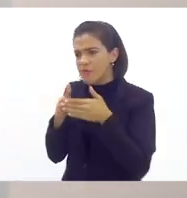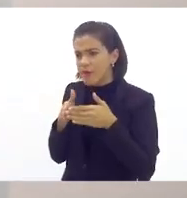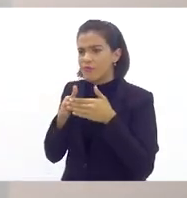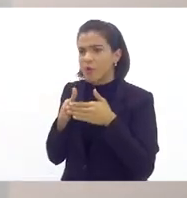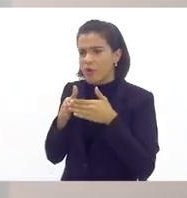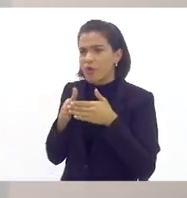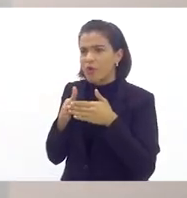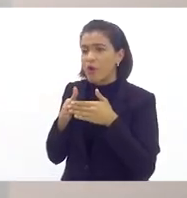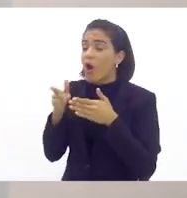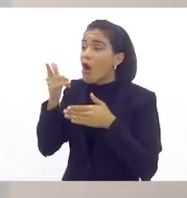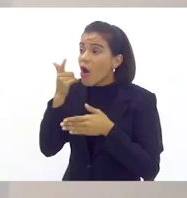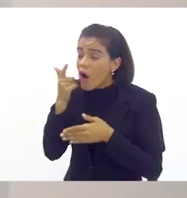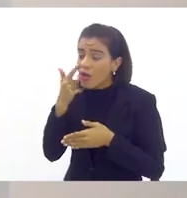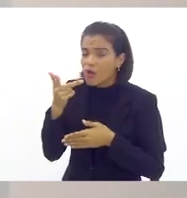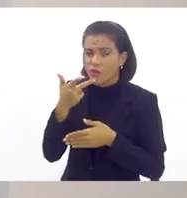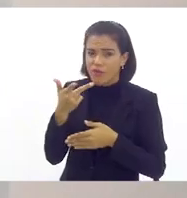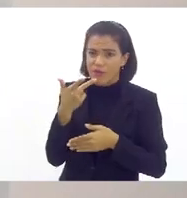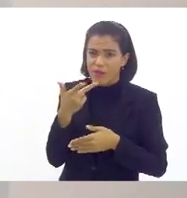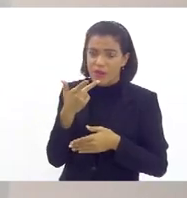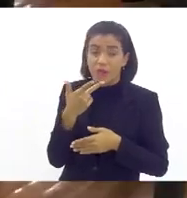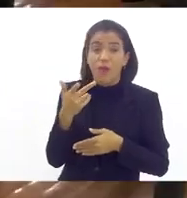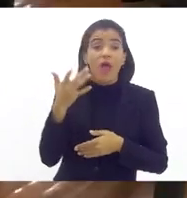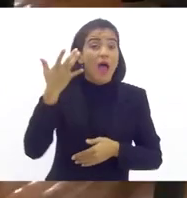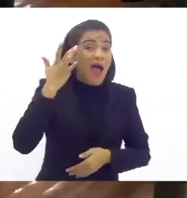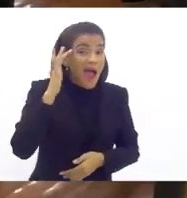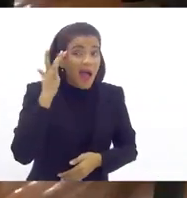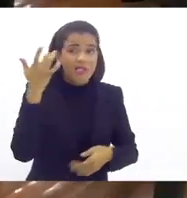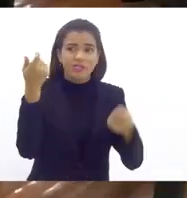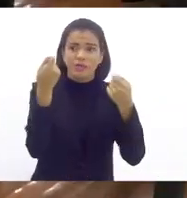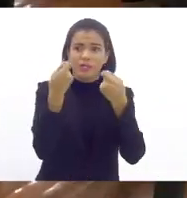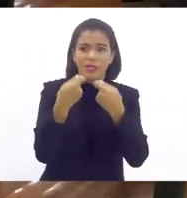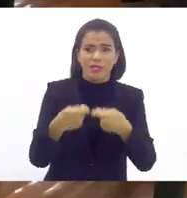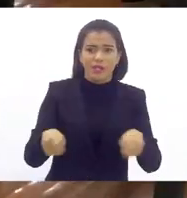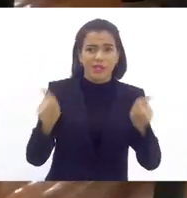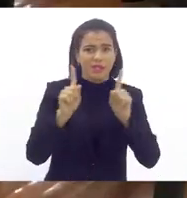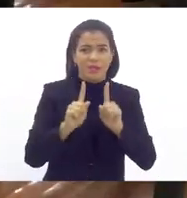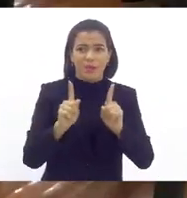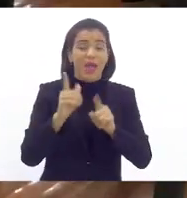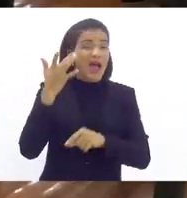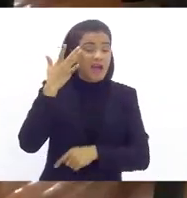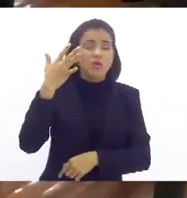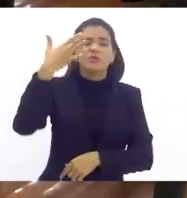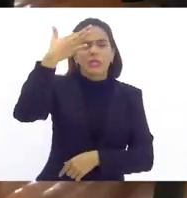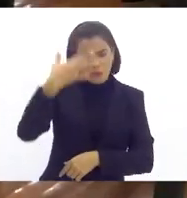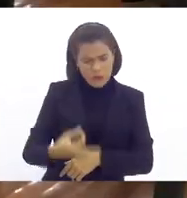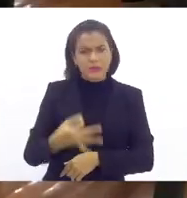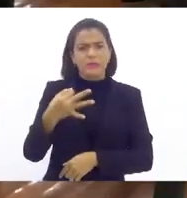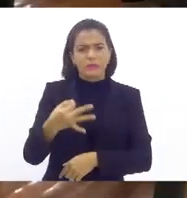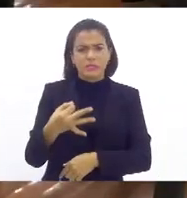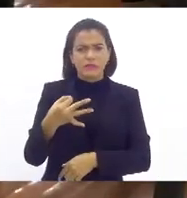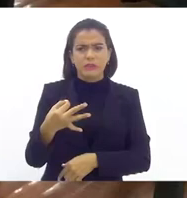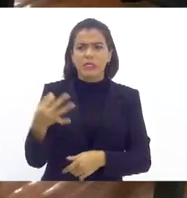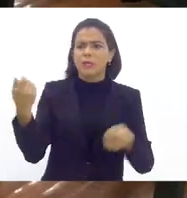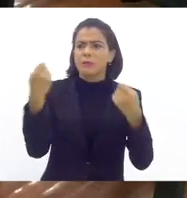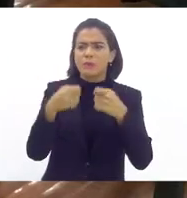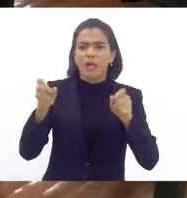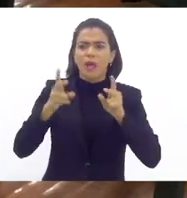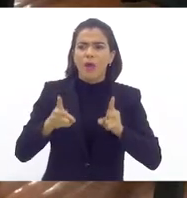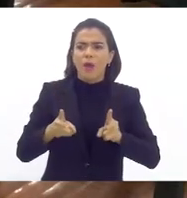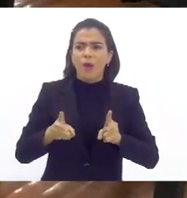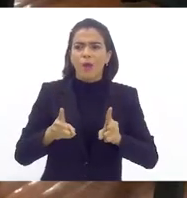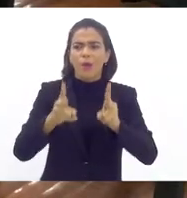Senhoras e senhores, olha o que eu estou dizendo, acho que não precisamos, acho não, tenha certeza, continuar